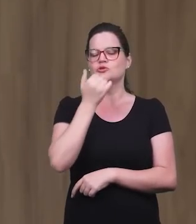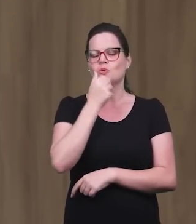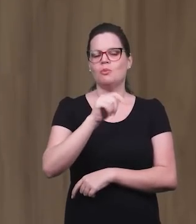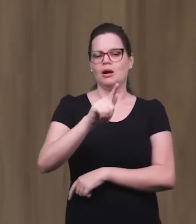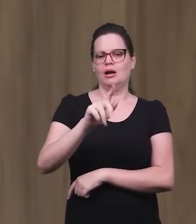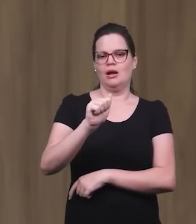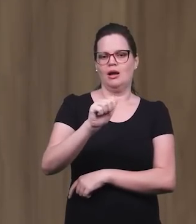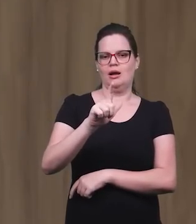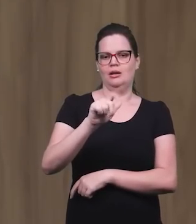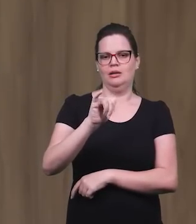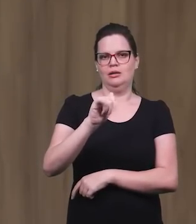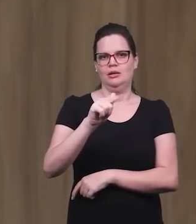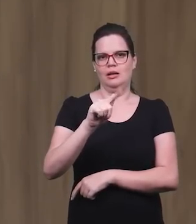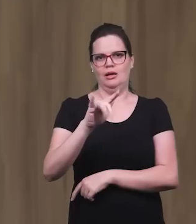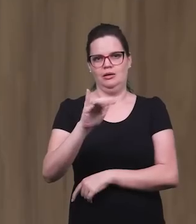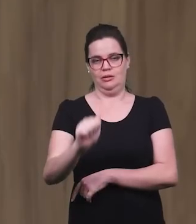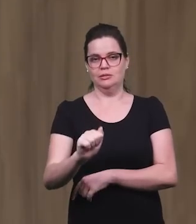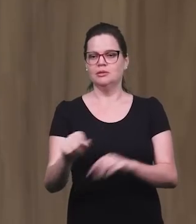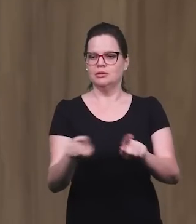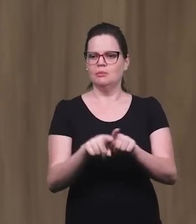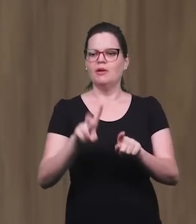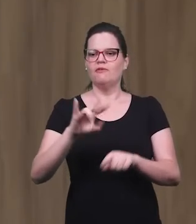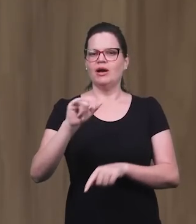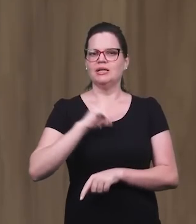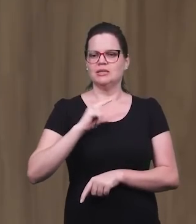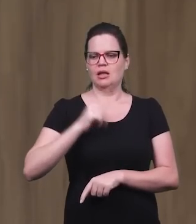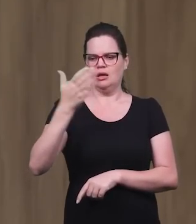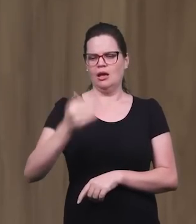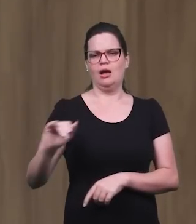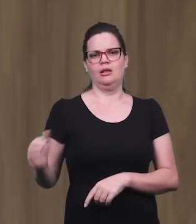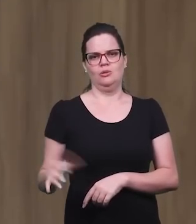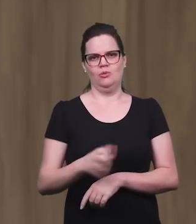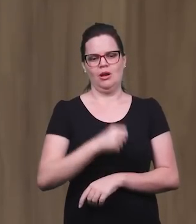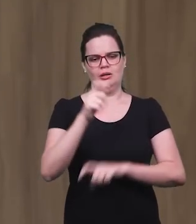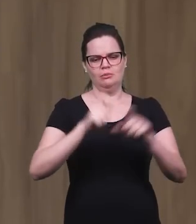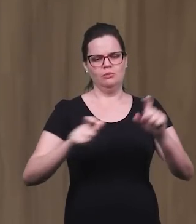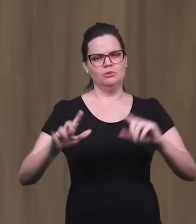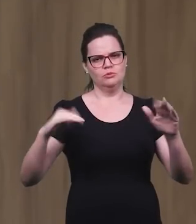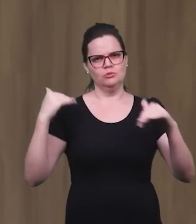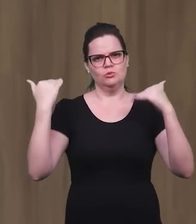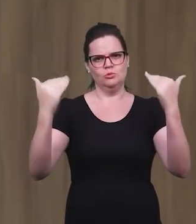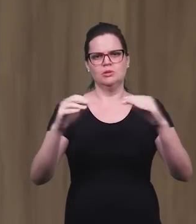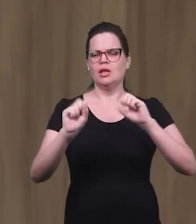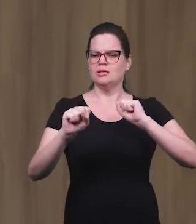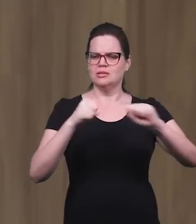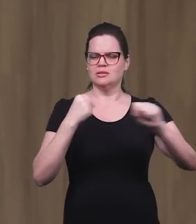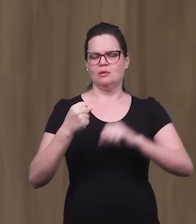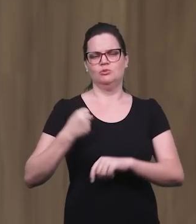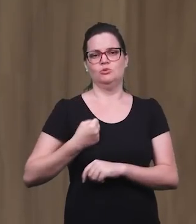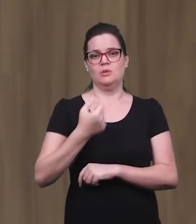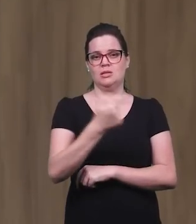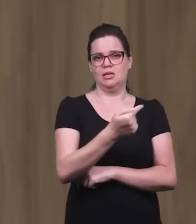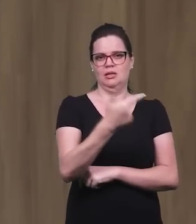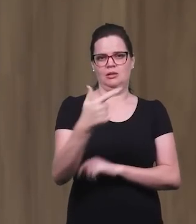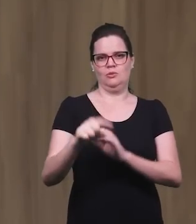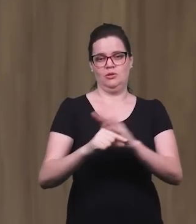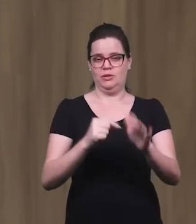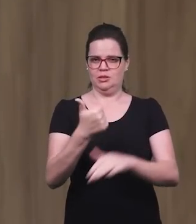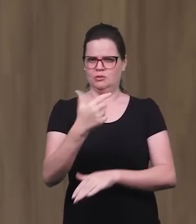fatos, que seria adorado por pessoas importantes, Salmo 72, 10. Então tem toda uma